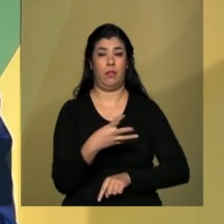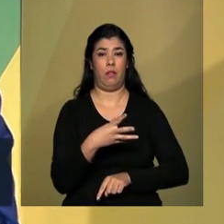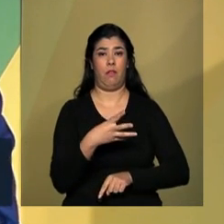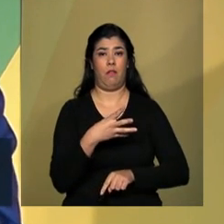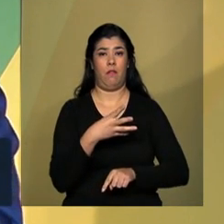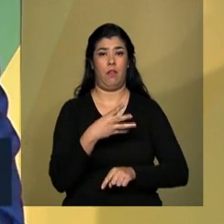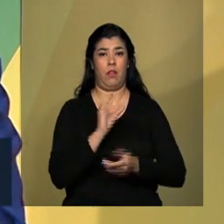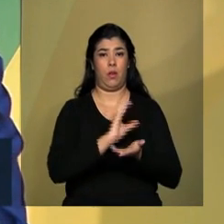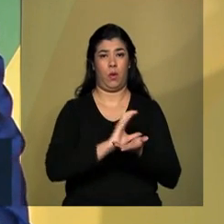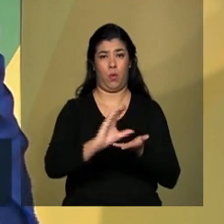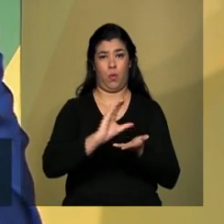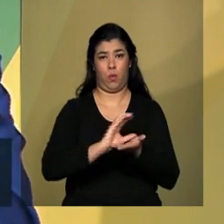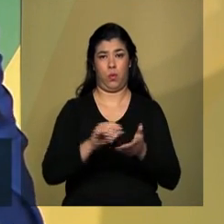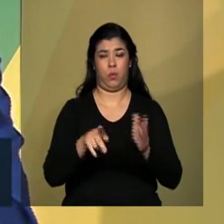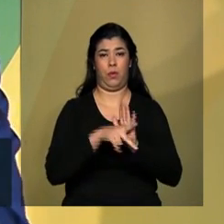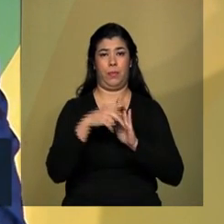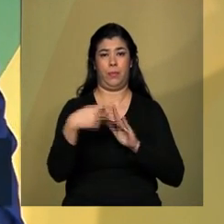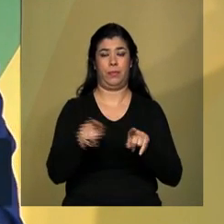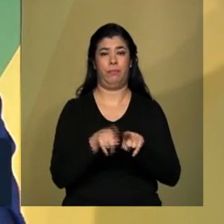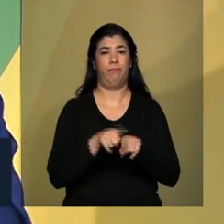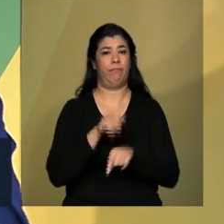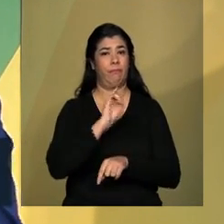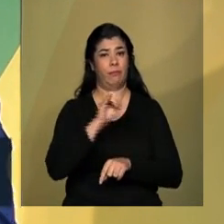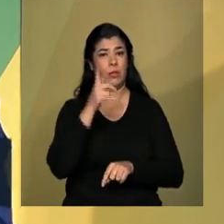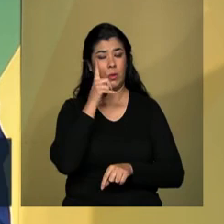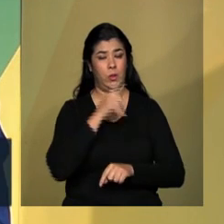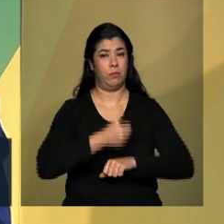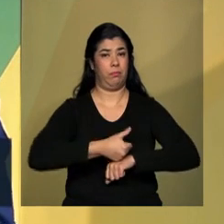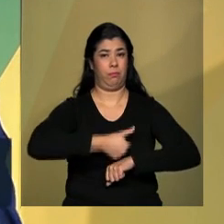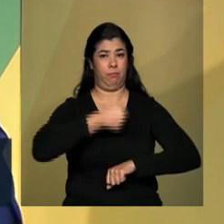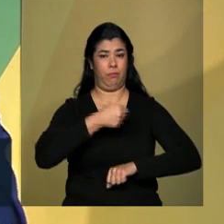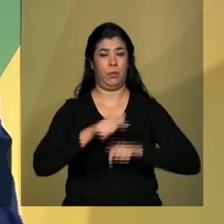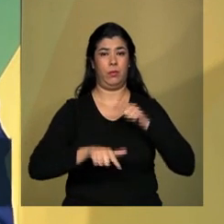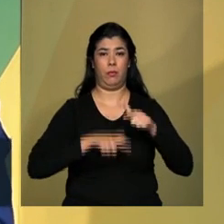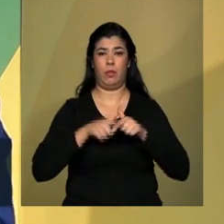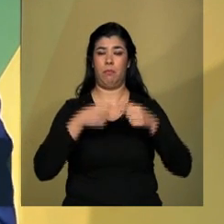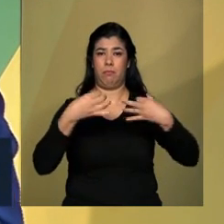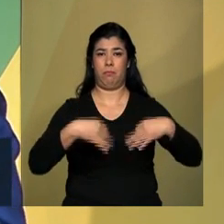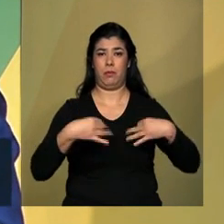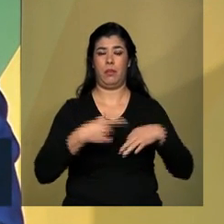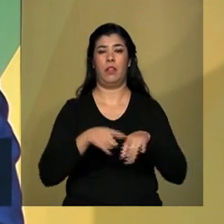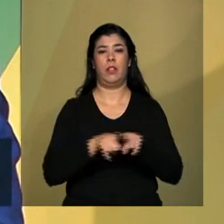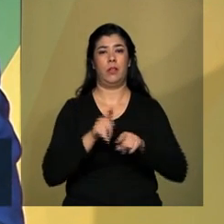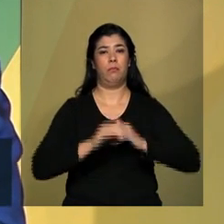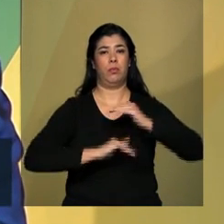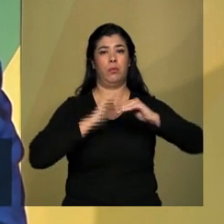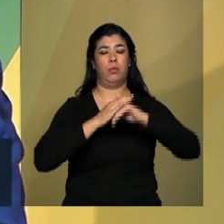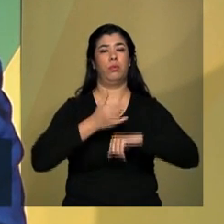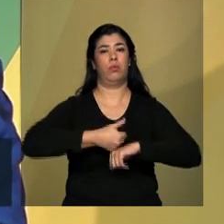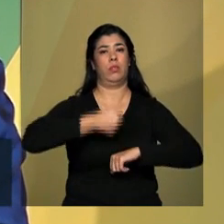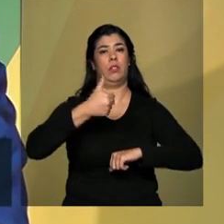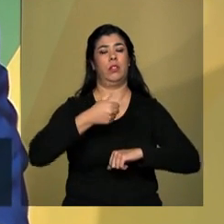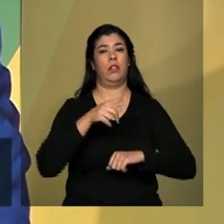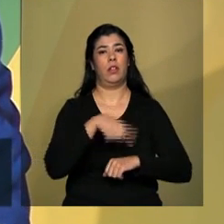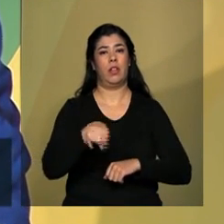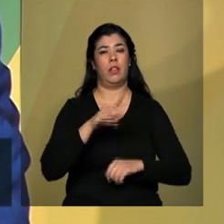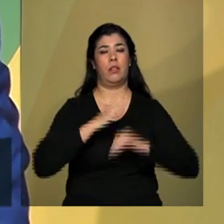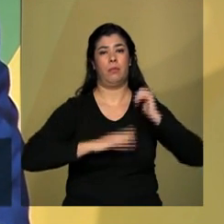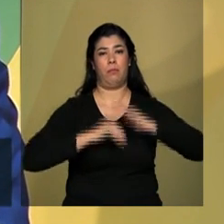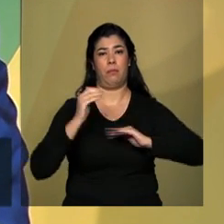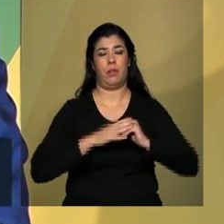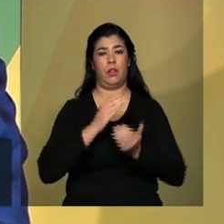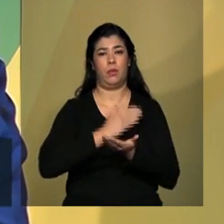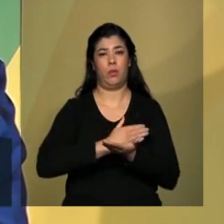nas concessões já existentes. E se formos bem-sucedidos, estamos trabalhando muito para sermos bem-sucedidos, esses investimentos então poderão começar